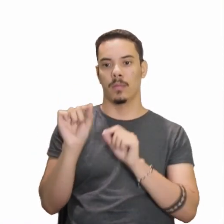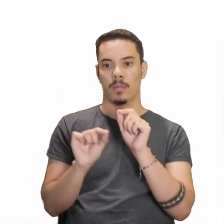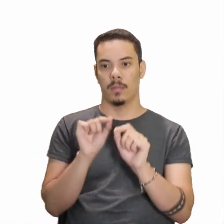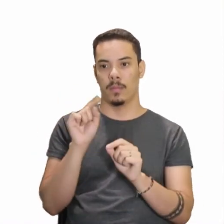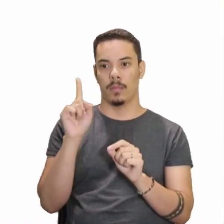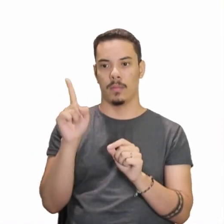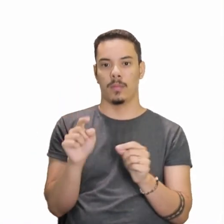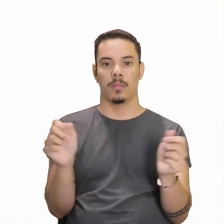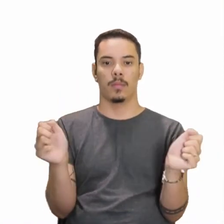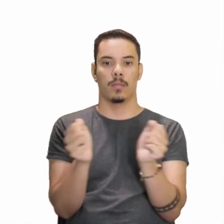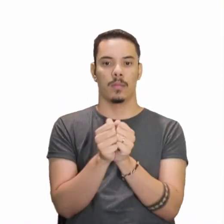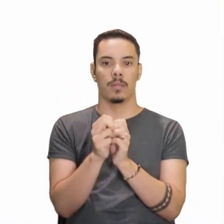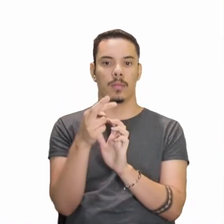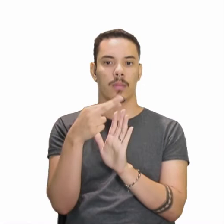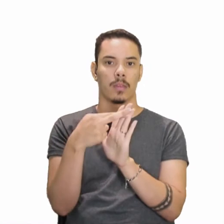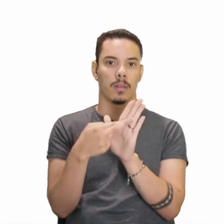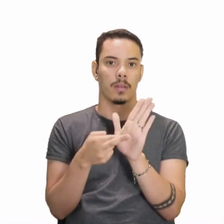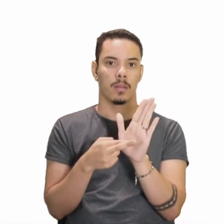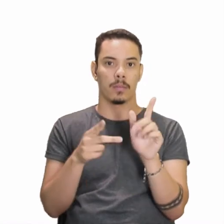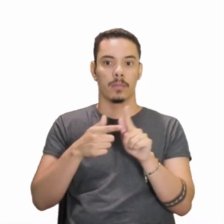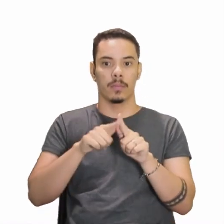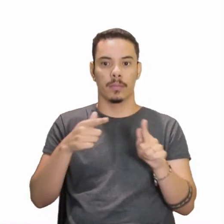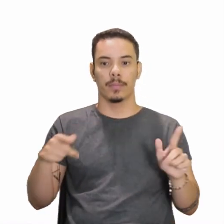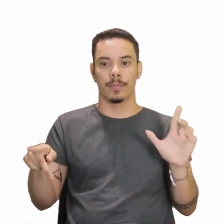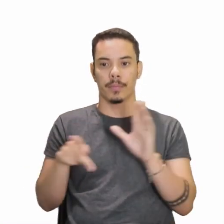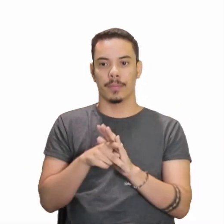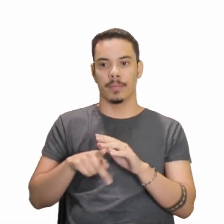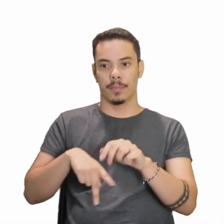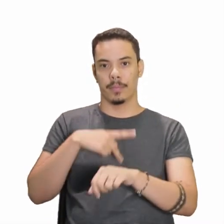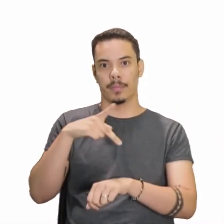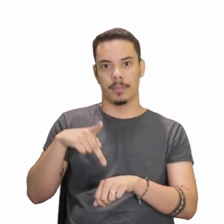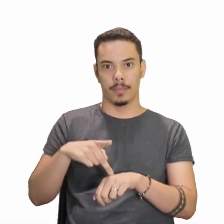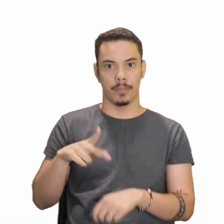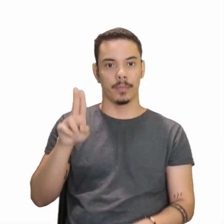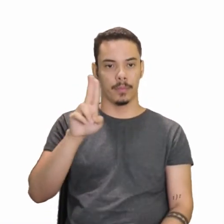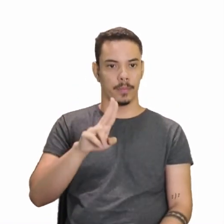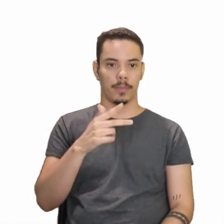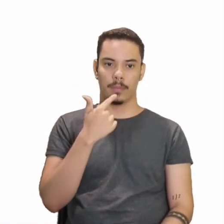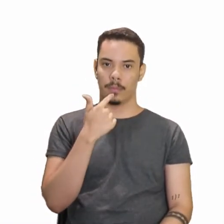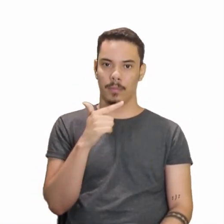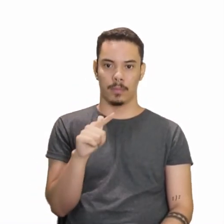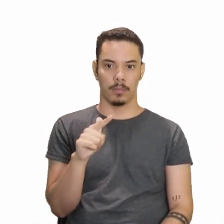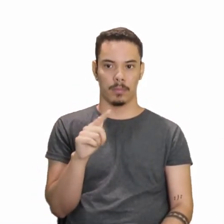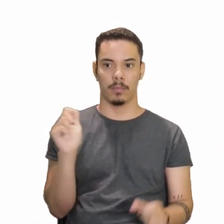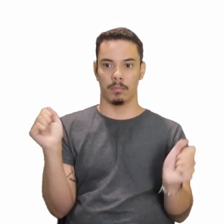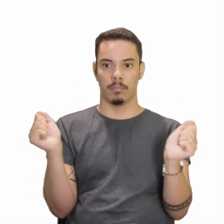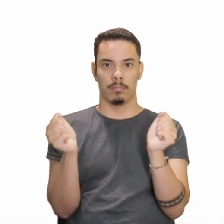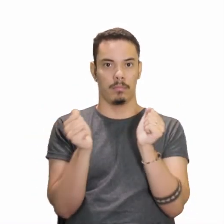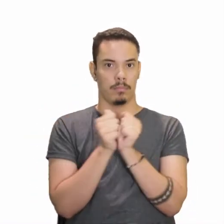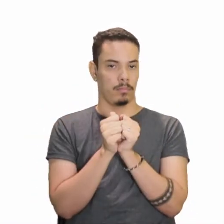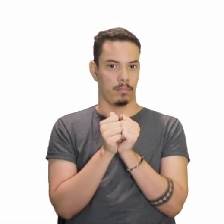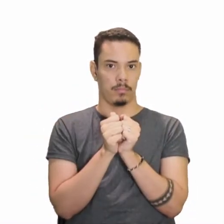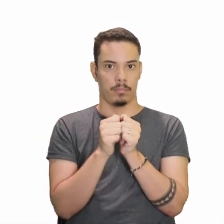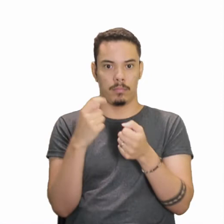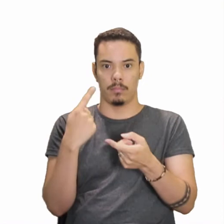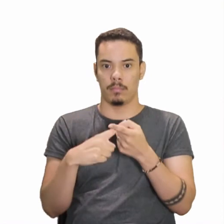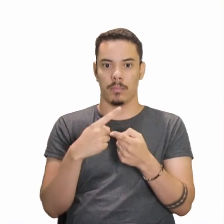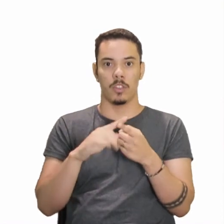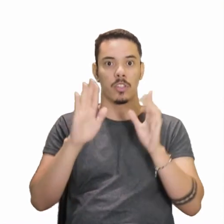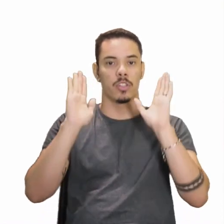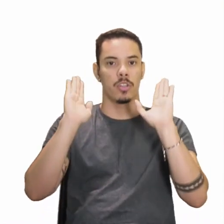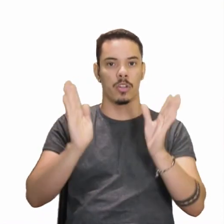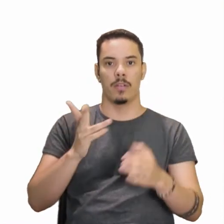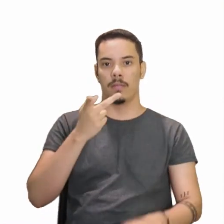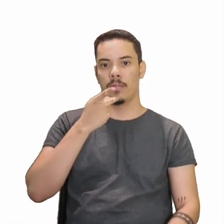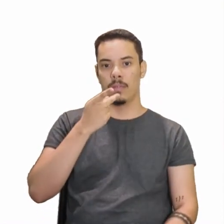Unificação das regras gramaticais para os países que adotam o idioma. Unificar para aqueles que falam a língua